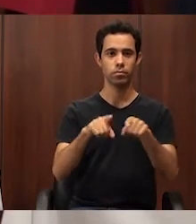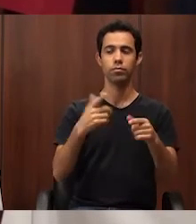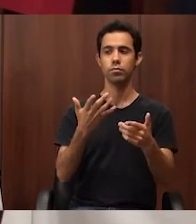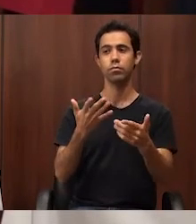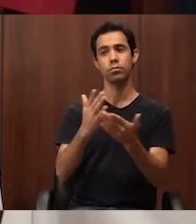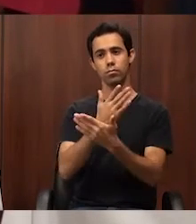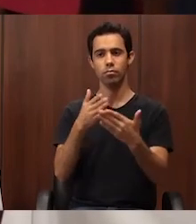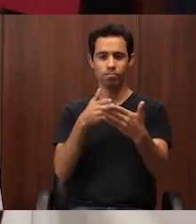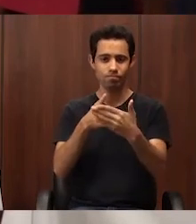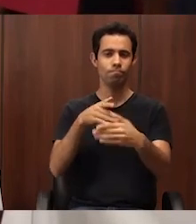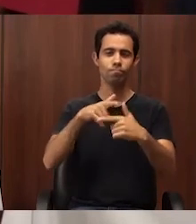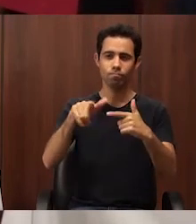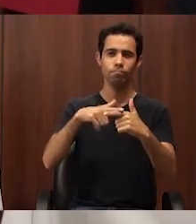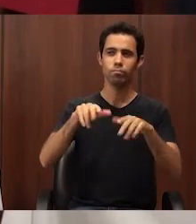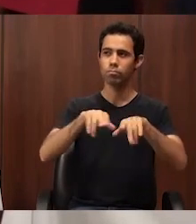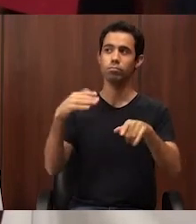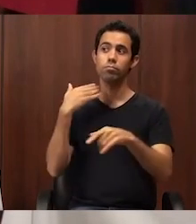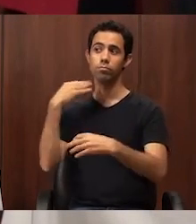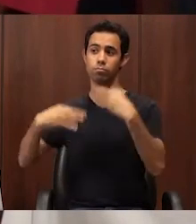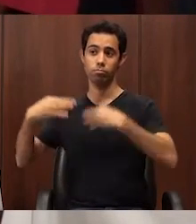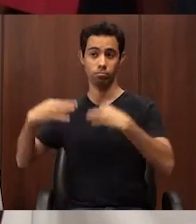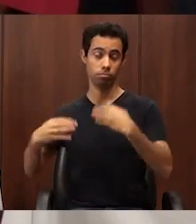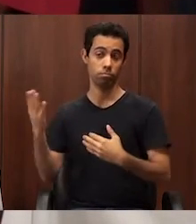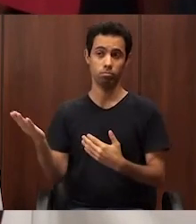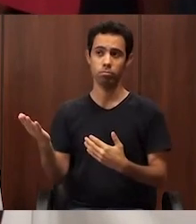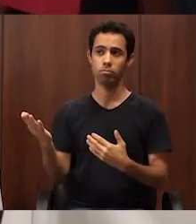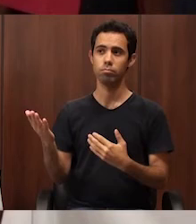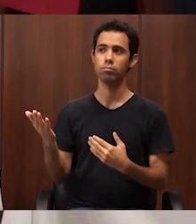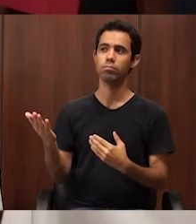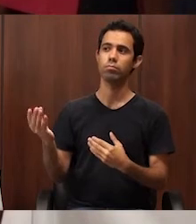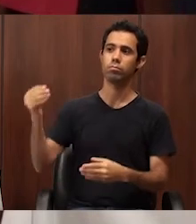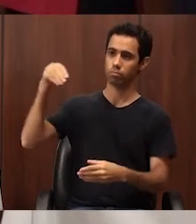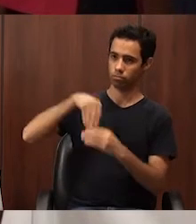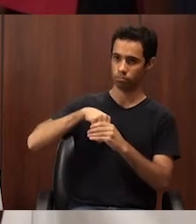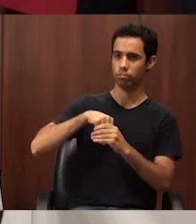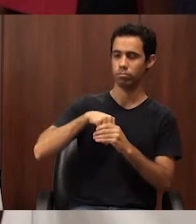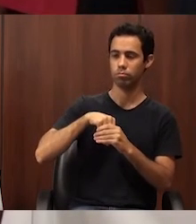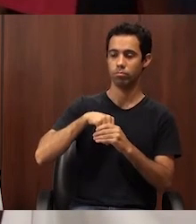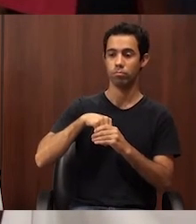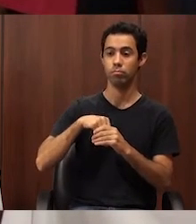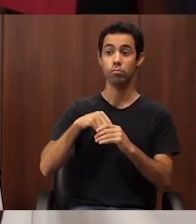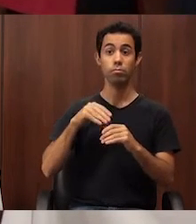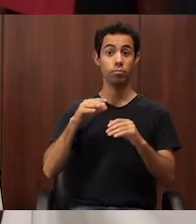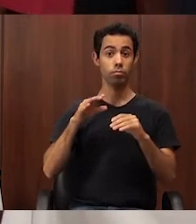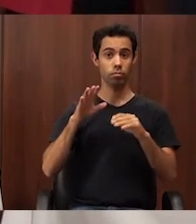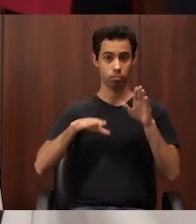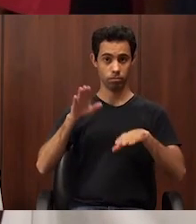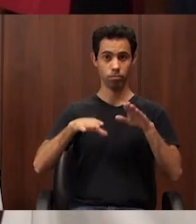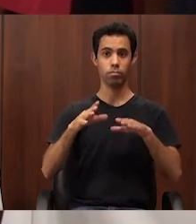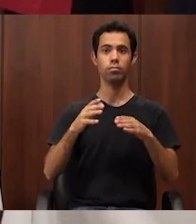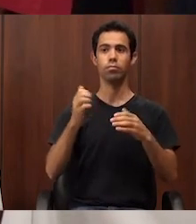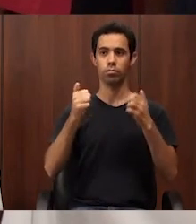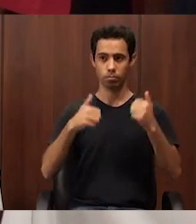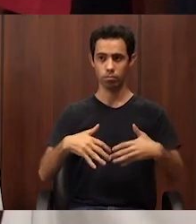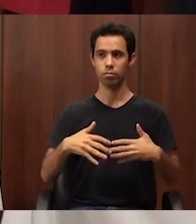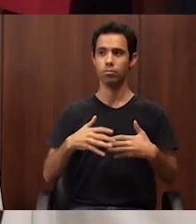para, enfim, acabar sendo judicializado, né? Então, eu acho que, de certa forma, esse meu pedido traduz um